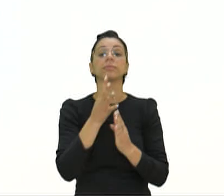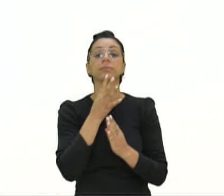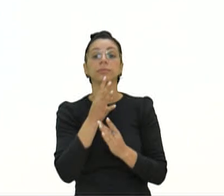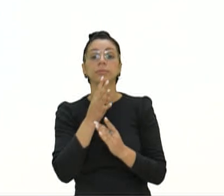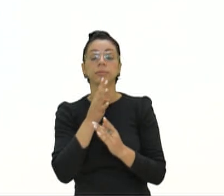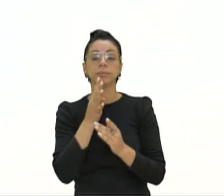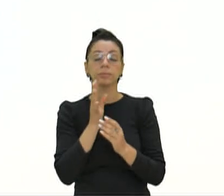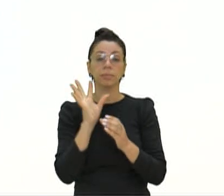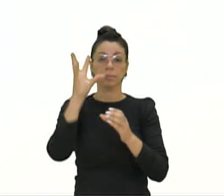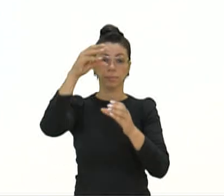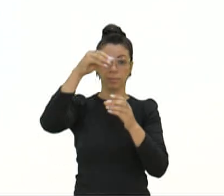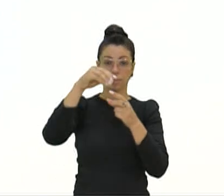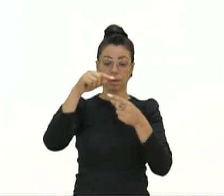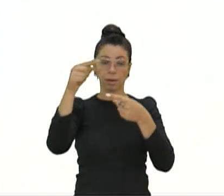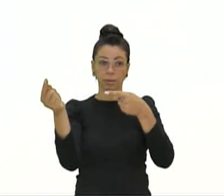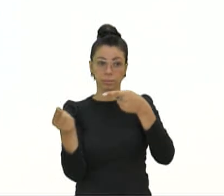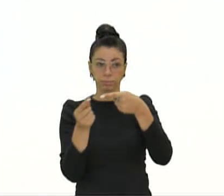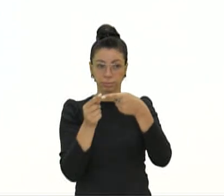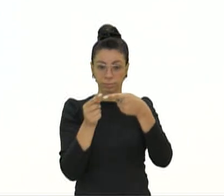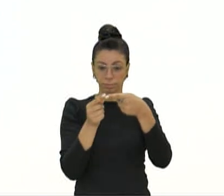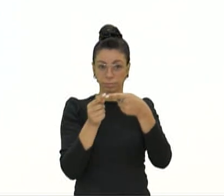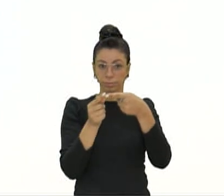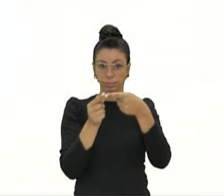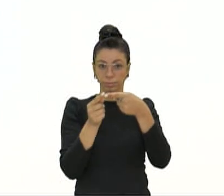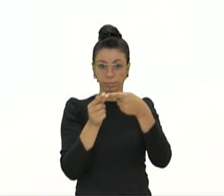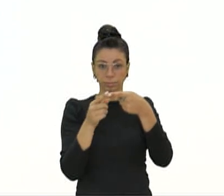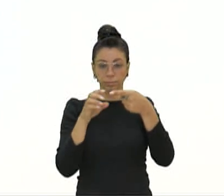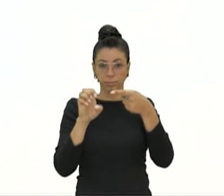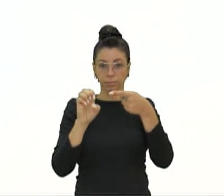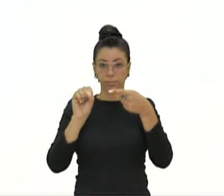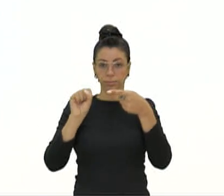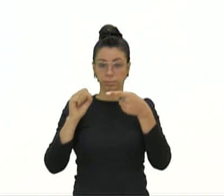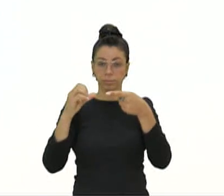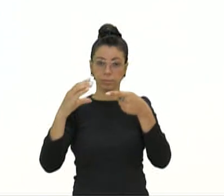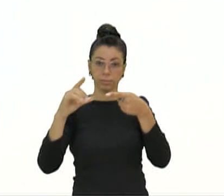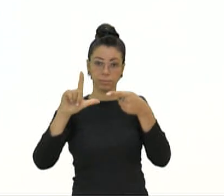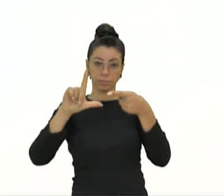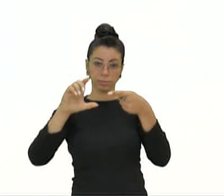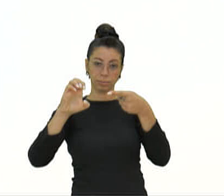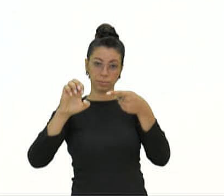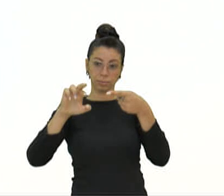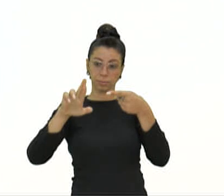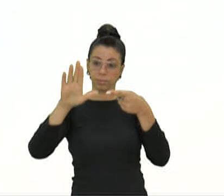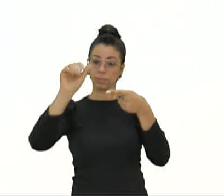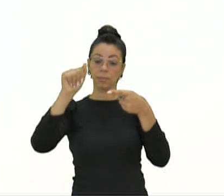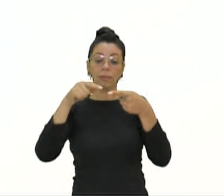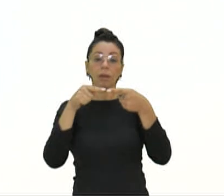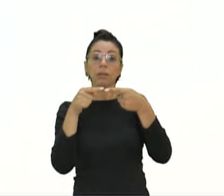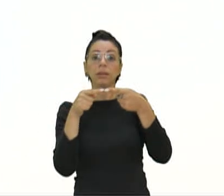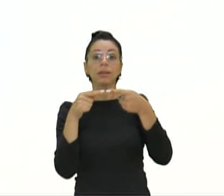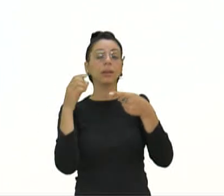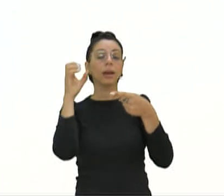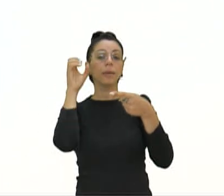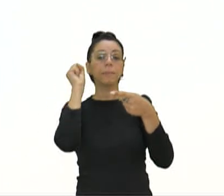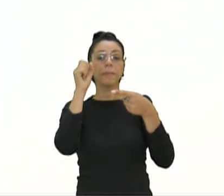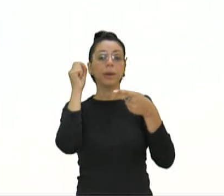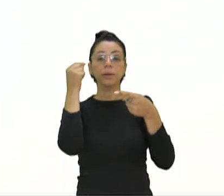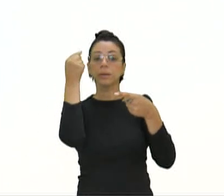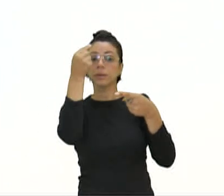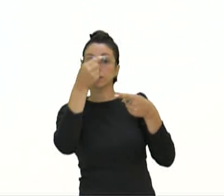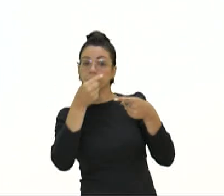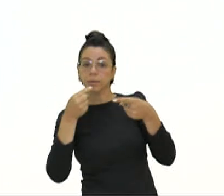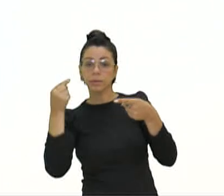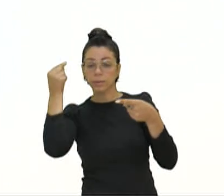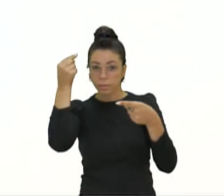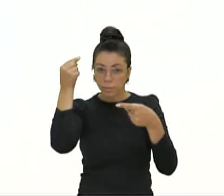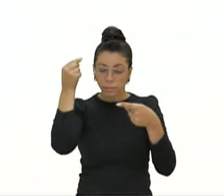parte mais externa, a membrana mais externa, esclera, branca. É ela que nós visualizamos porque é a